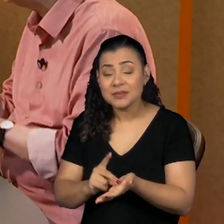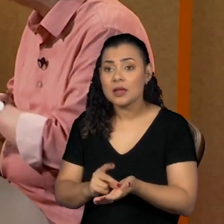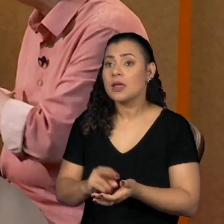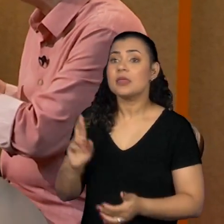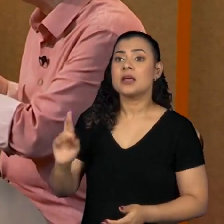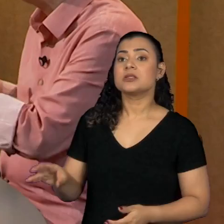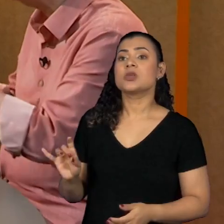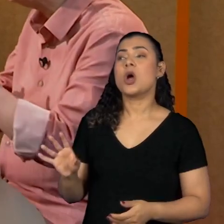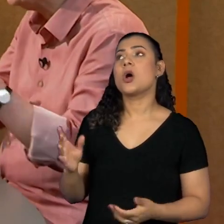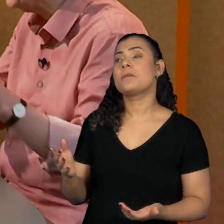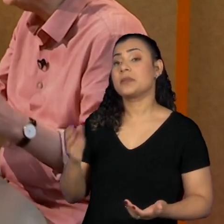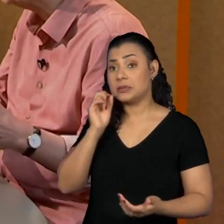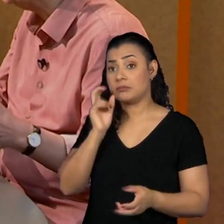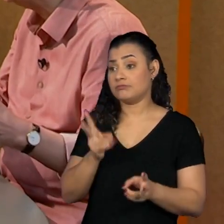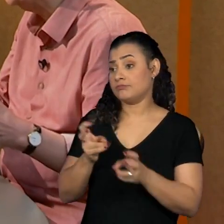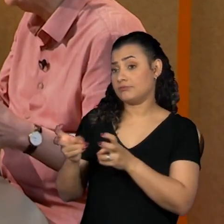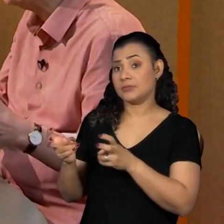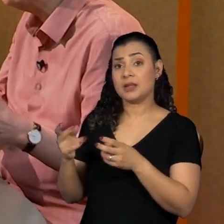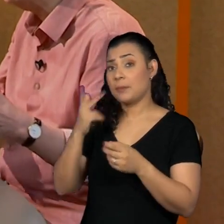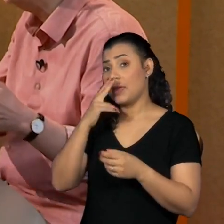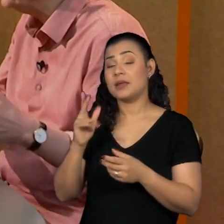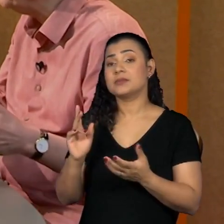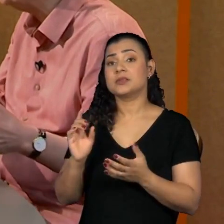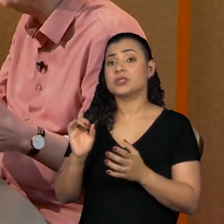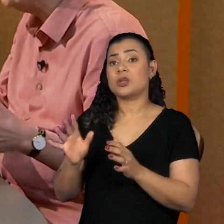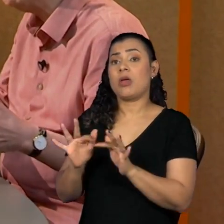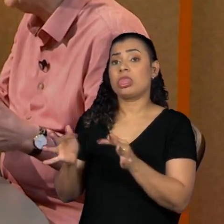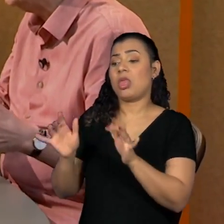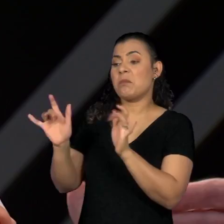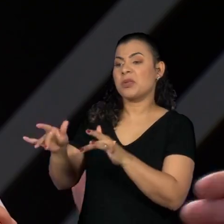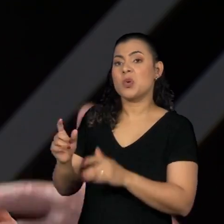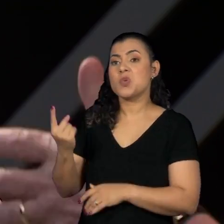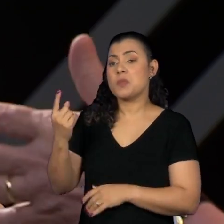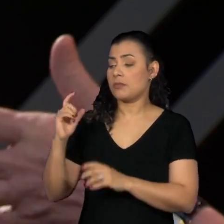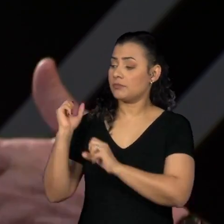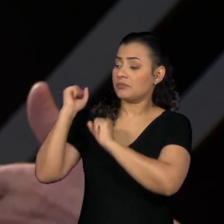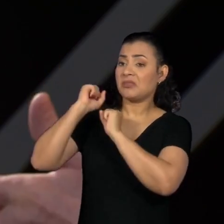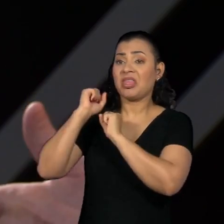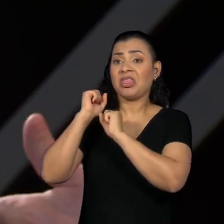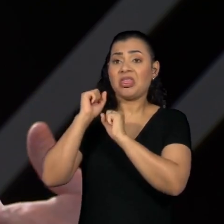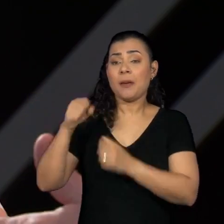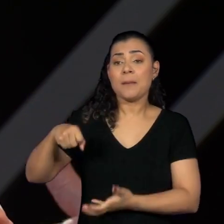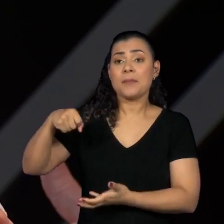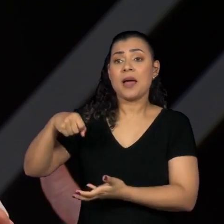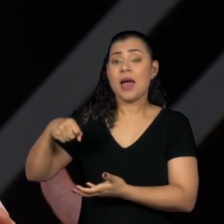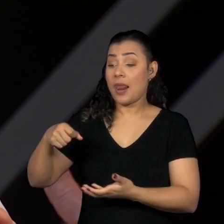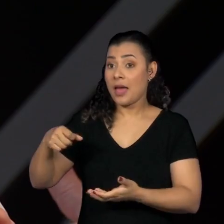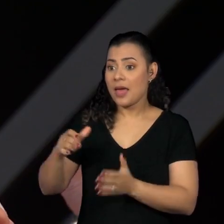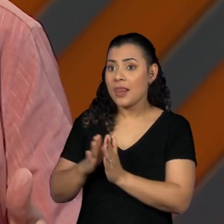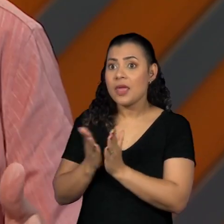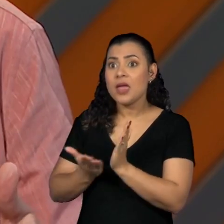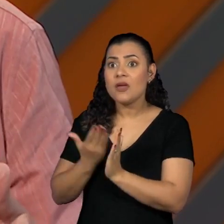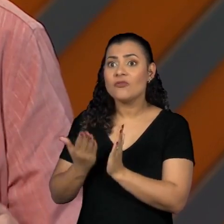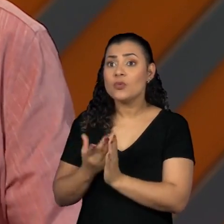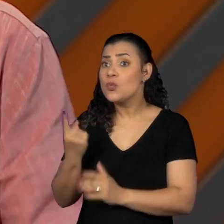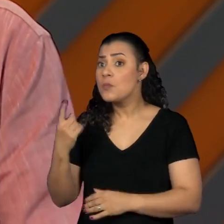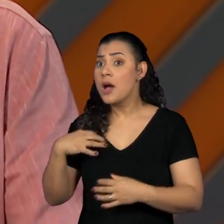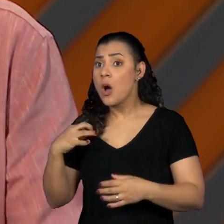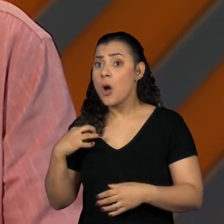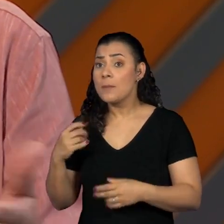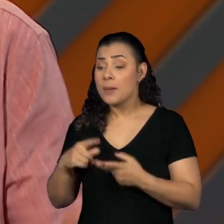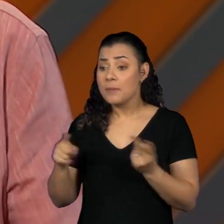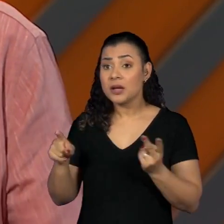menos aquilo quando você veio com aquela trouxa com a muda de roupa e uma mala de livros, né? Você